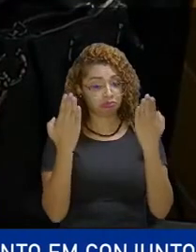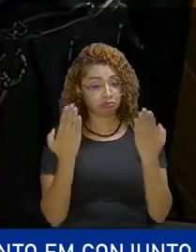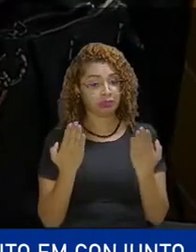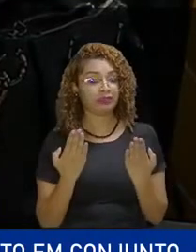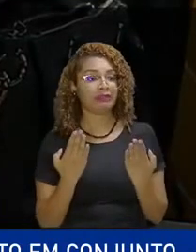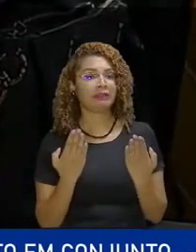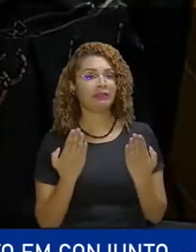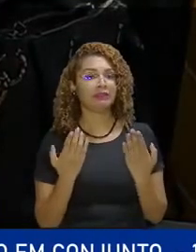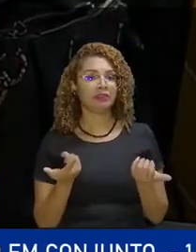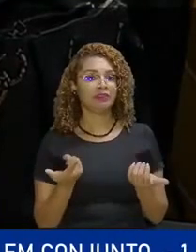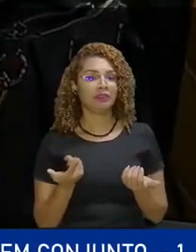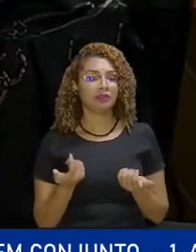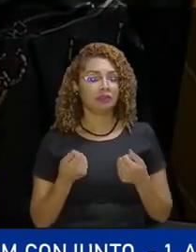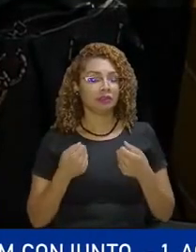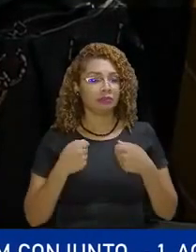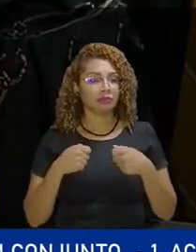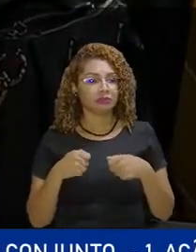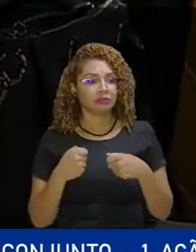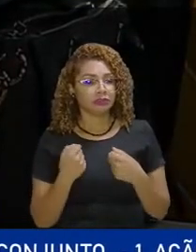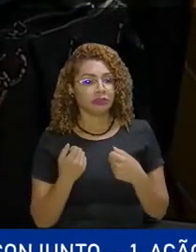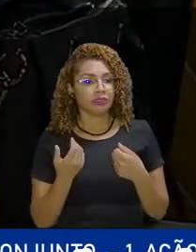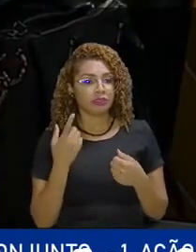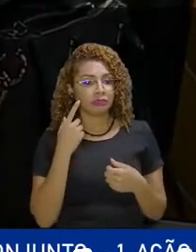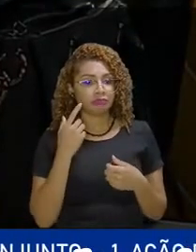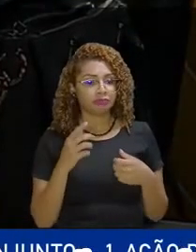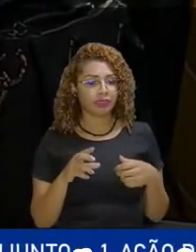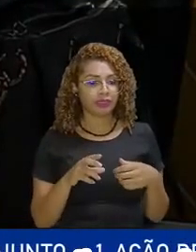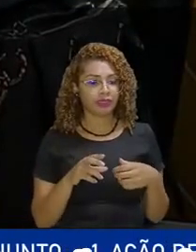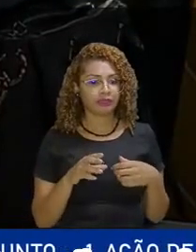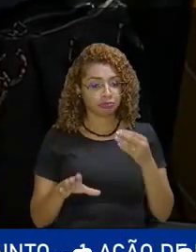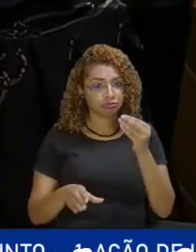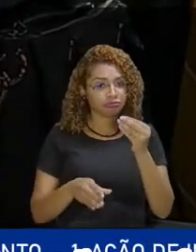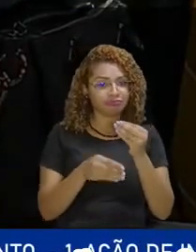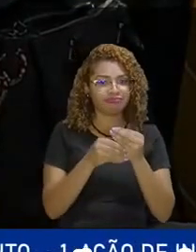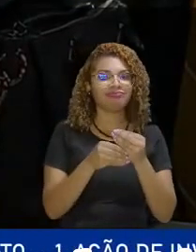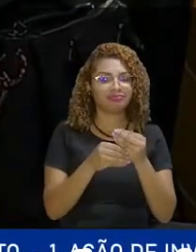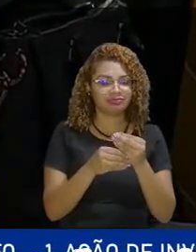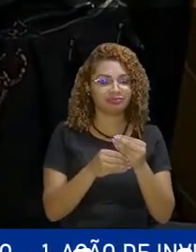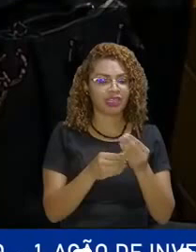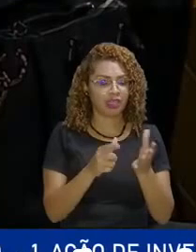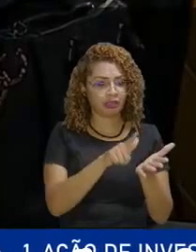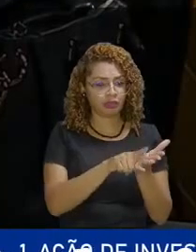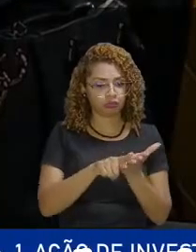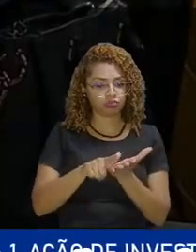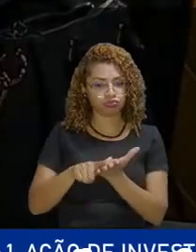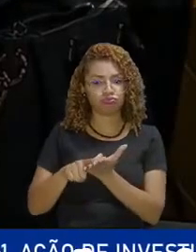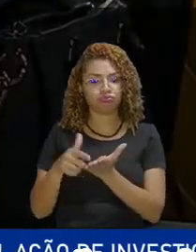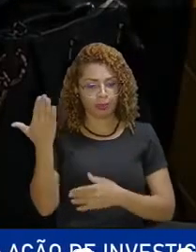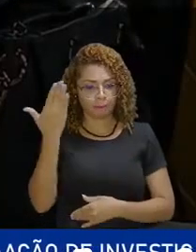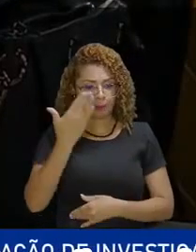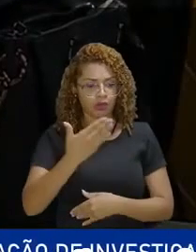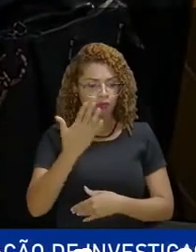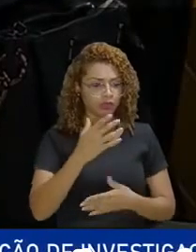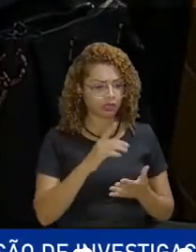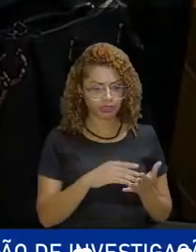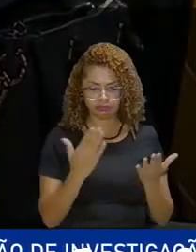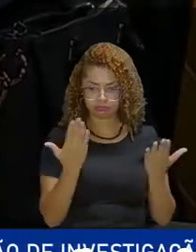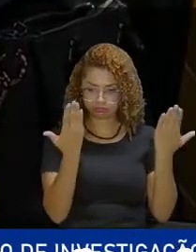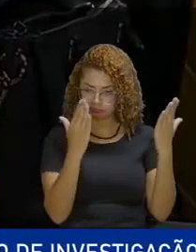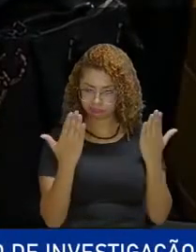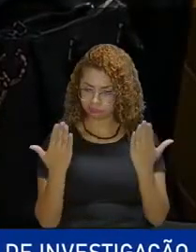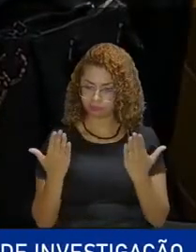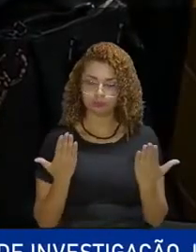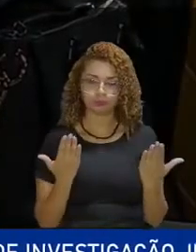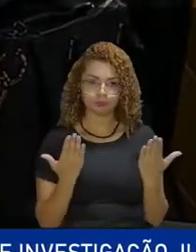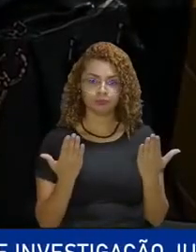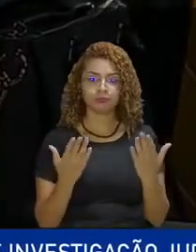não é isolada, né? Então, o juiz, ao analisar a prova, ele vai fazer o cotejo de tudo